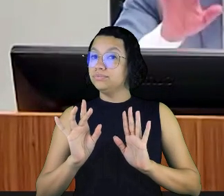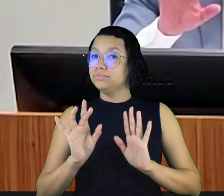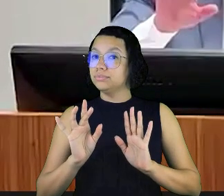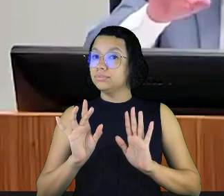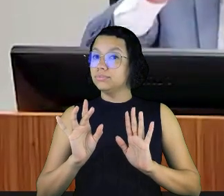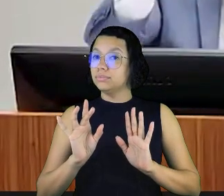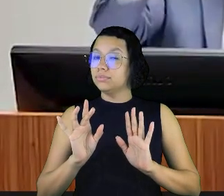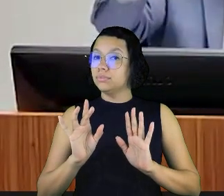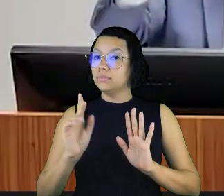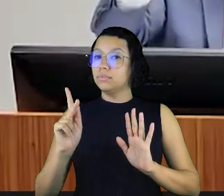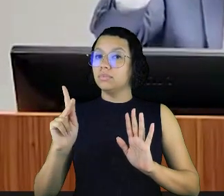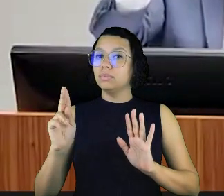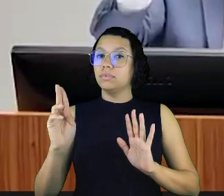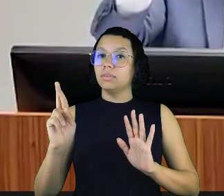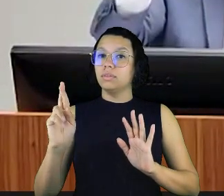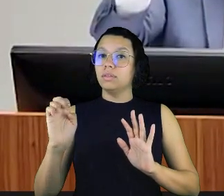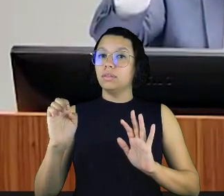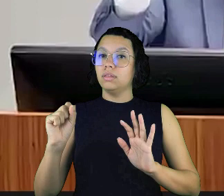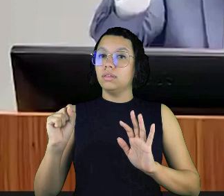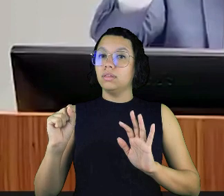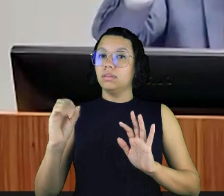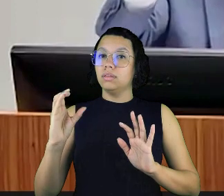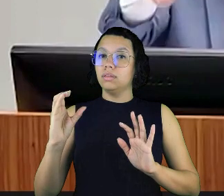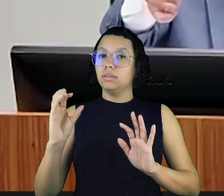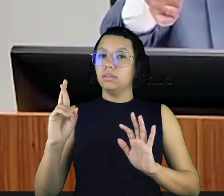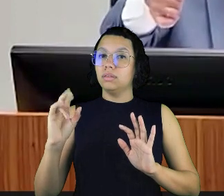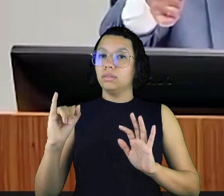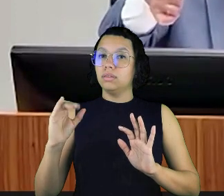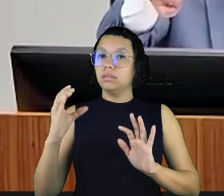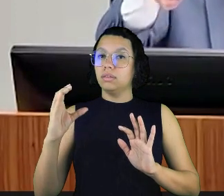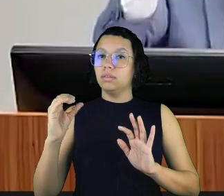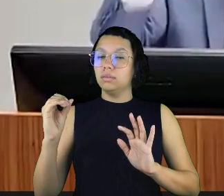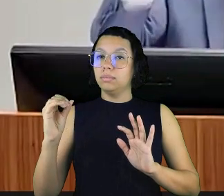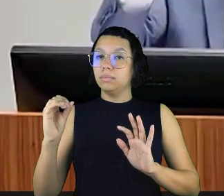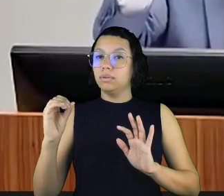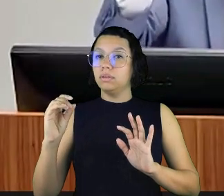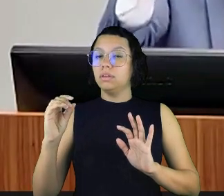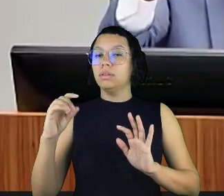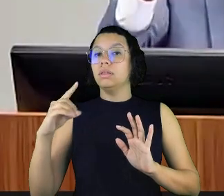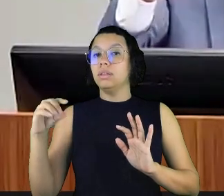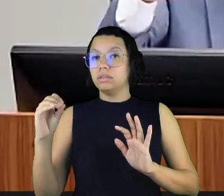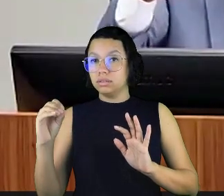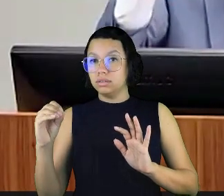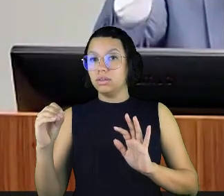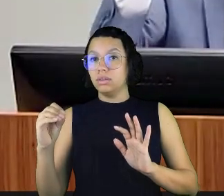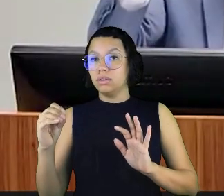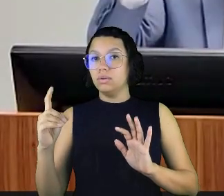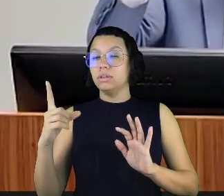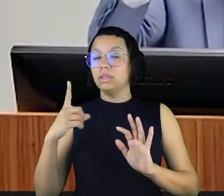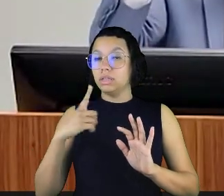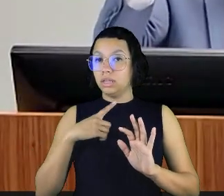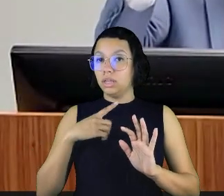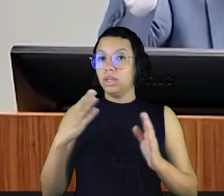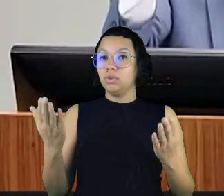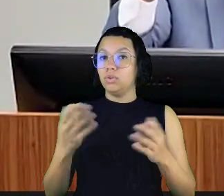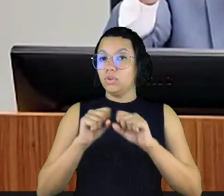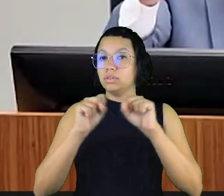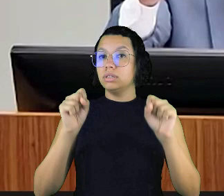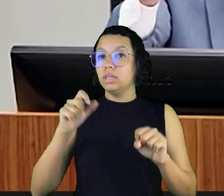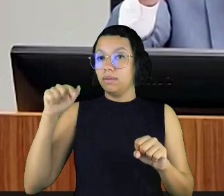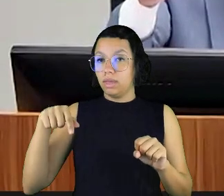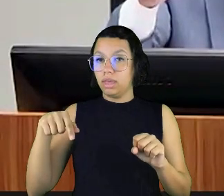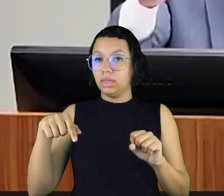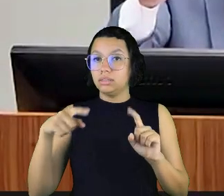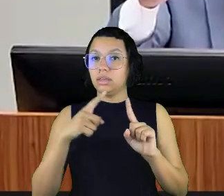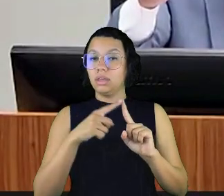Nós temos hoje, né, no nosso sistema, prescrição ordinária, prescrição intercorrente e prescrição